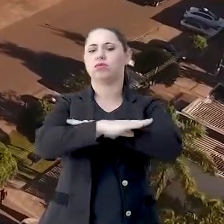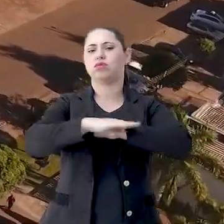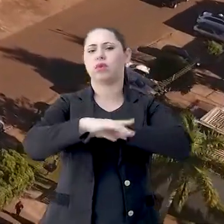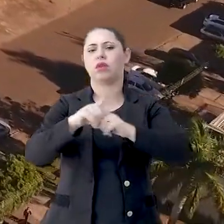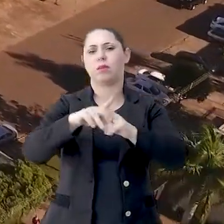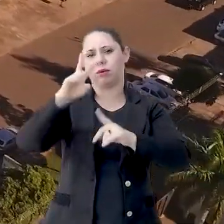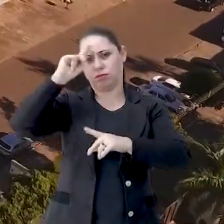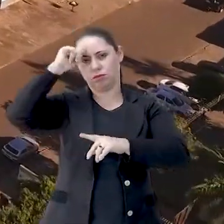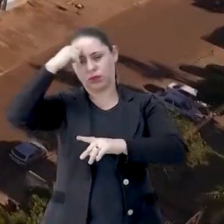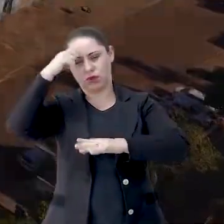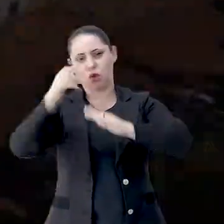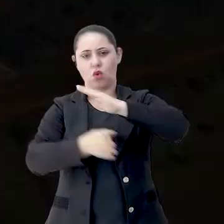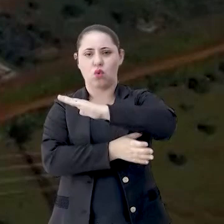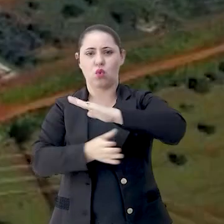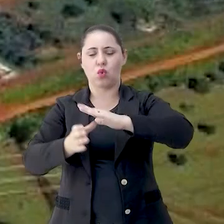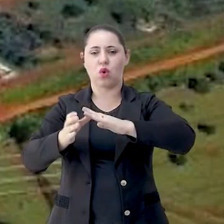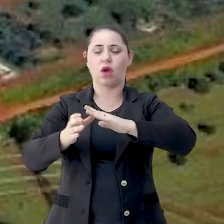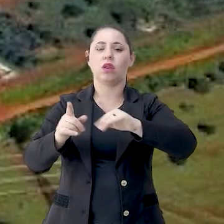pavimentação restaurada.